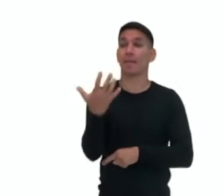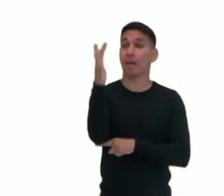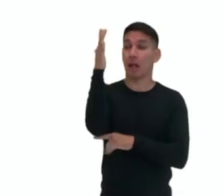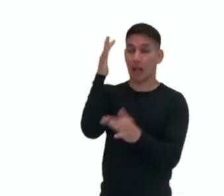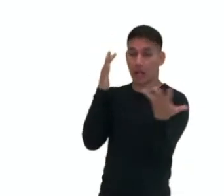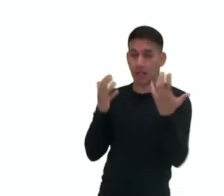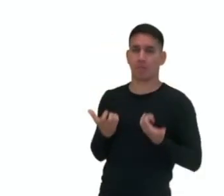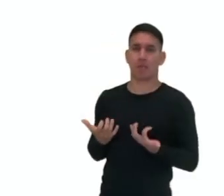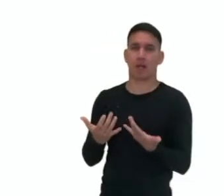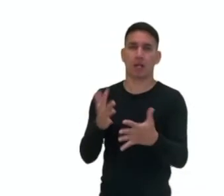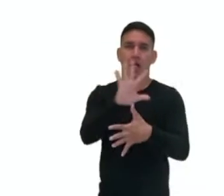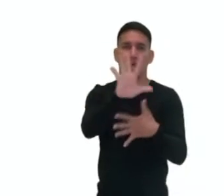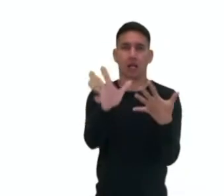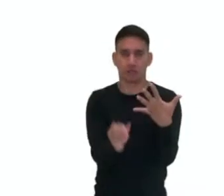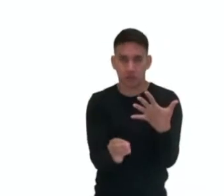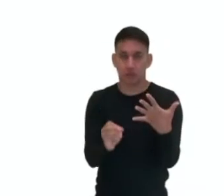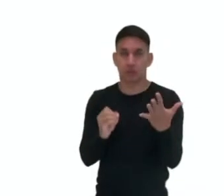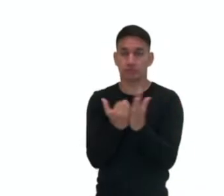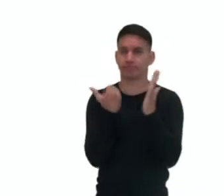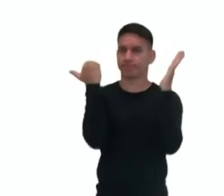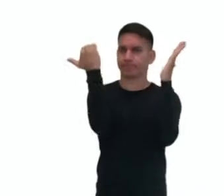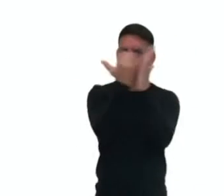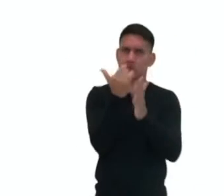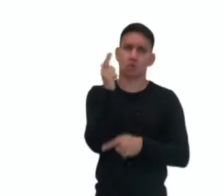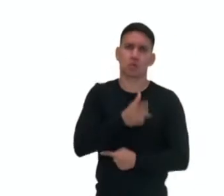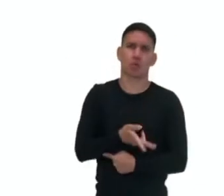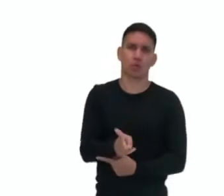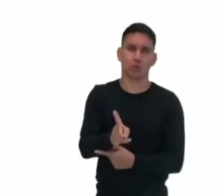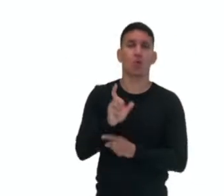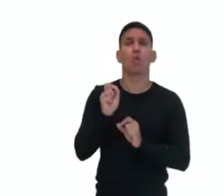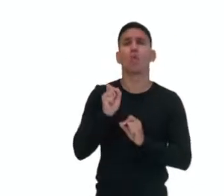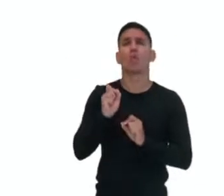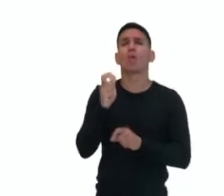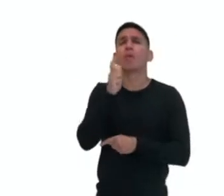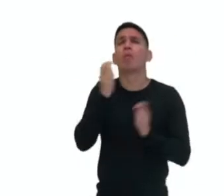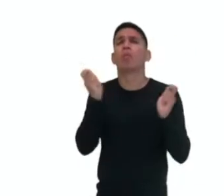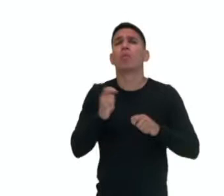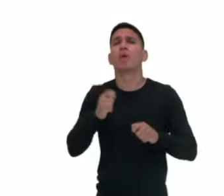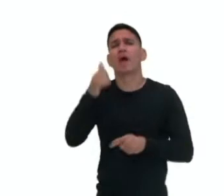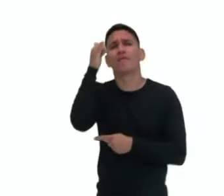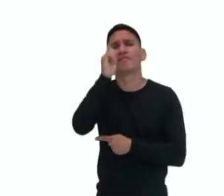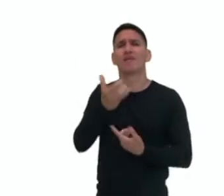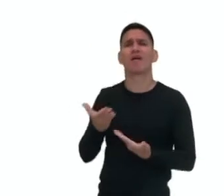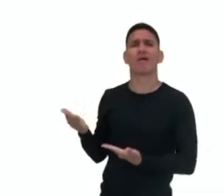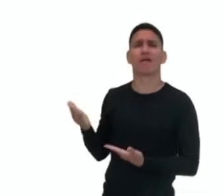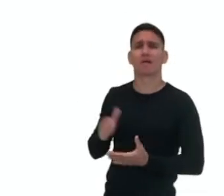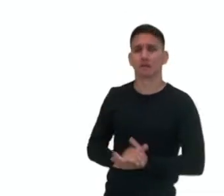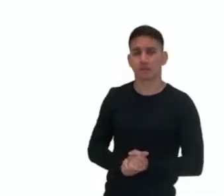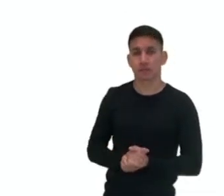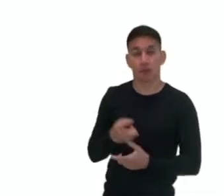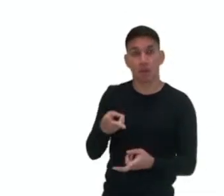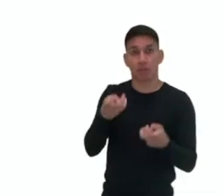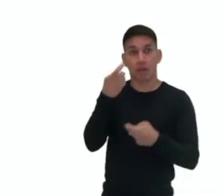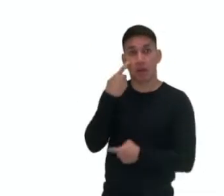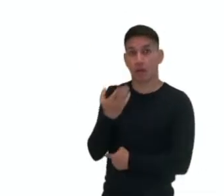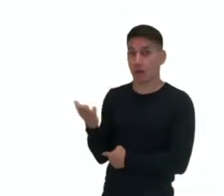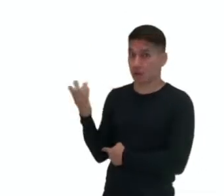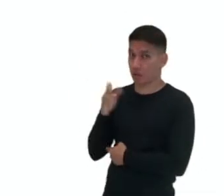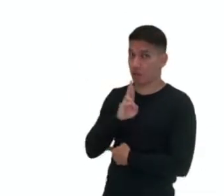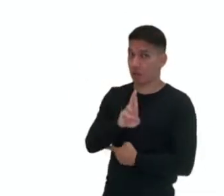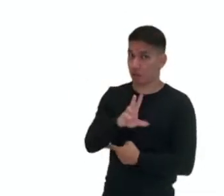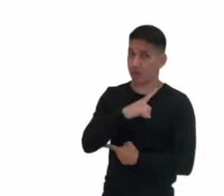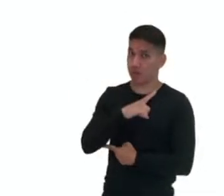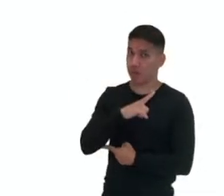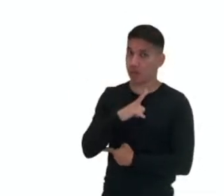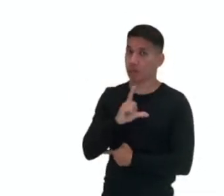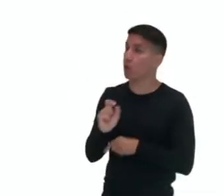desmatamento da Amazônia bate recordes. O que podemos fazer para evitar isso? Perceba que aqui agora vem a